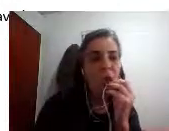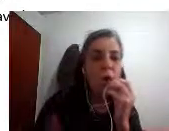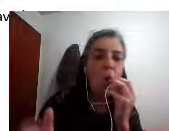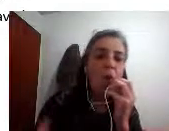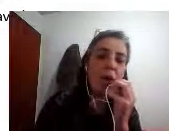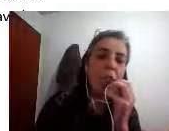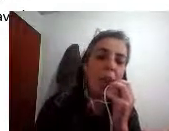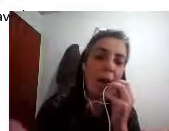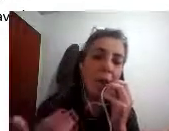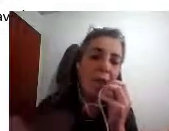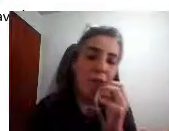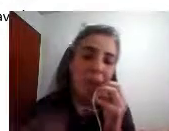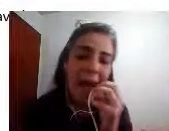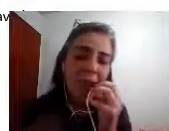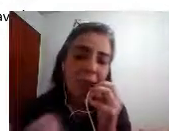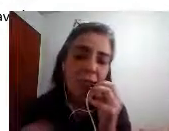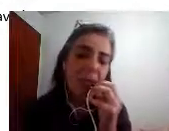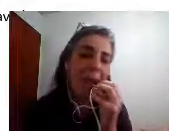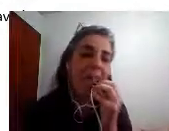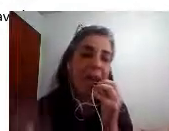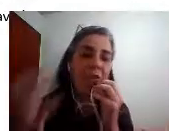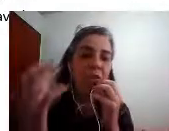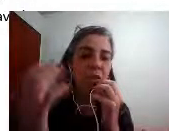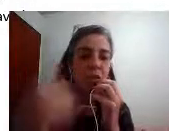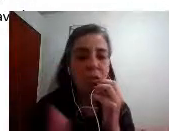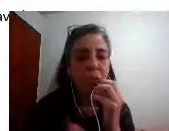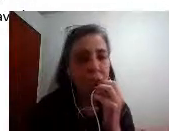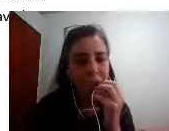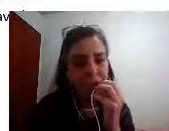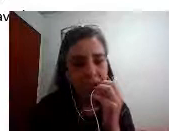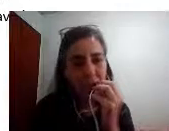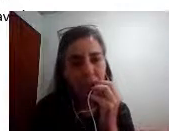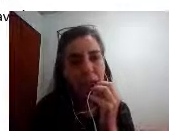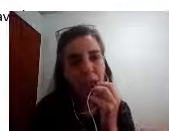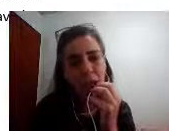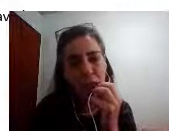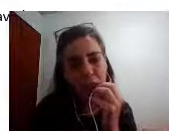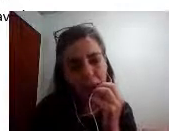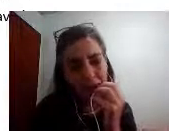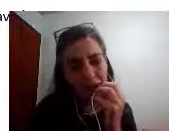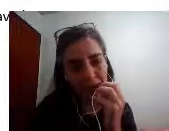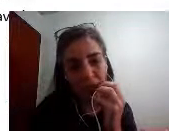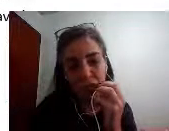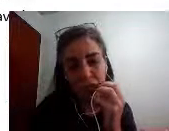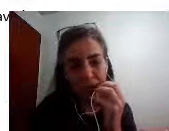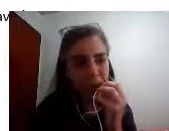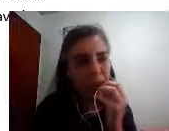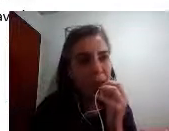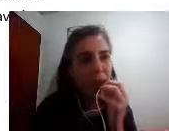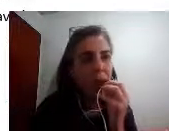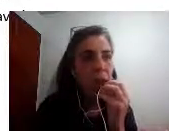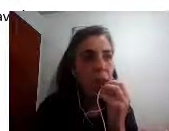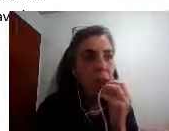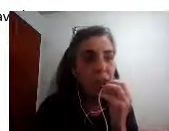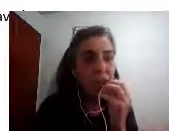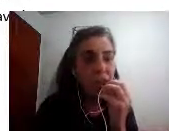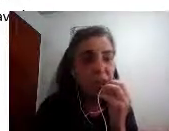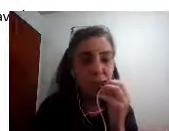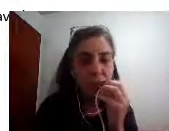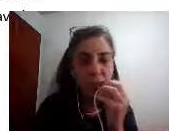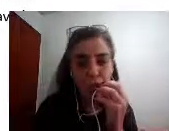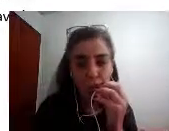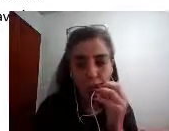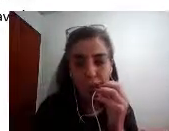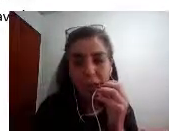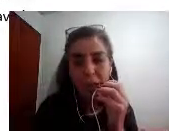Whats, ou então dá uma folheada aí no seu caderno. Isso tudo é uma revisão. Isso tudo é matéria que a gente já viu. Os professores têm